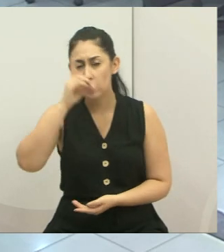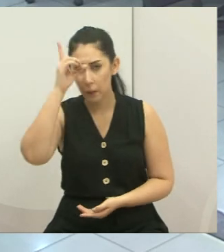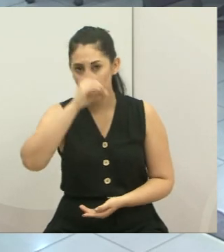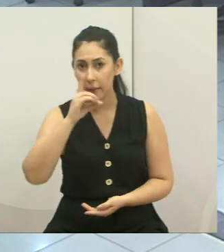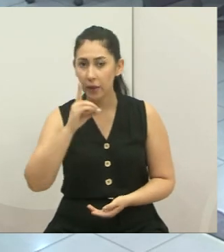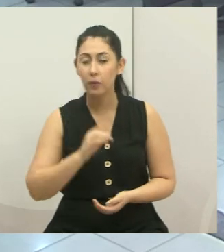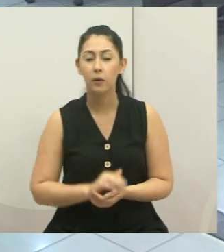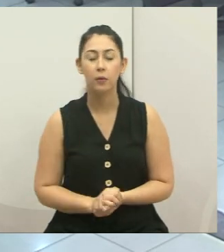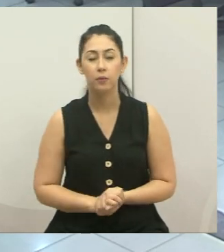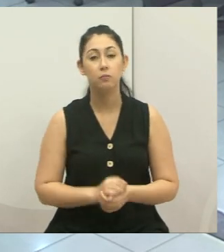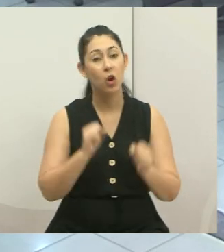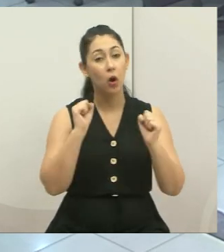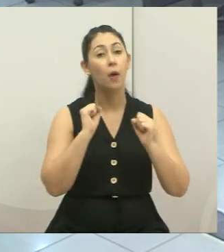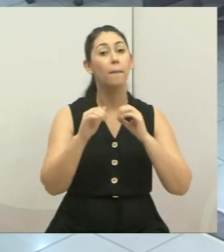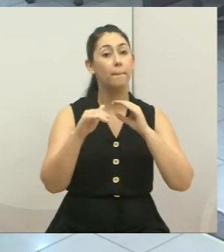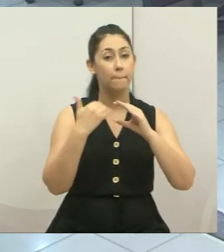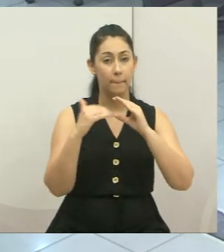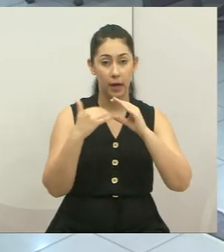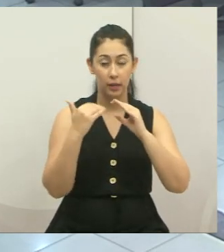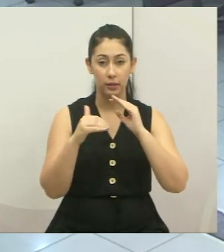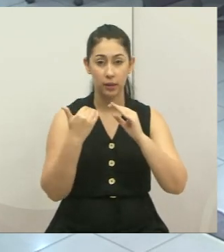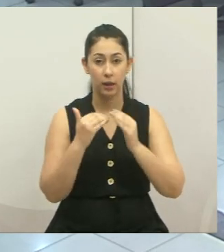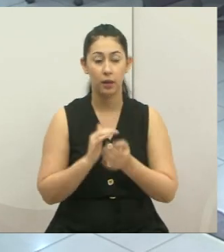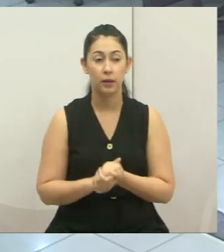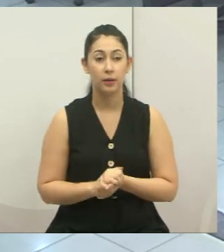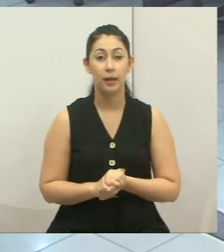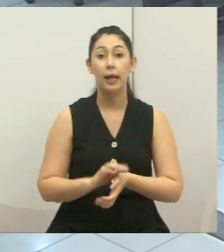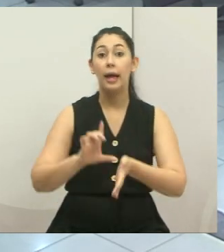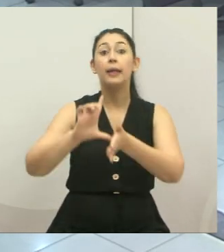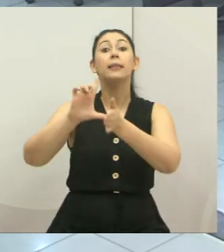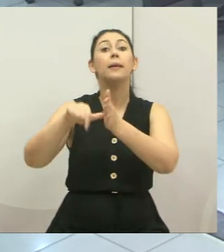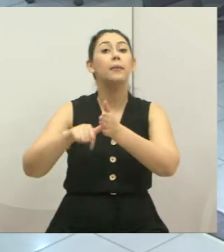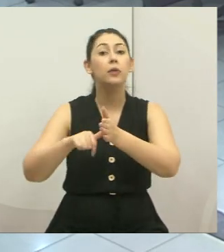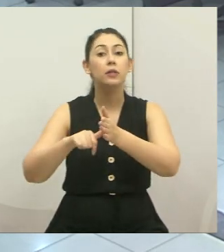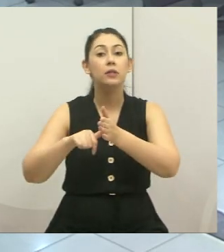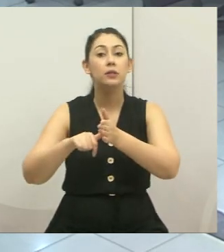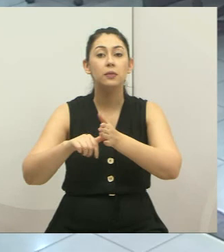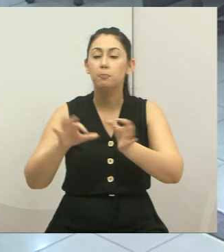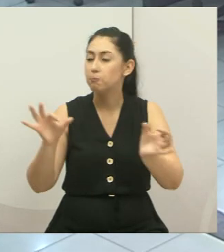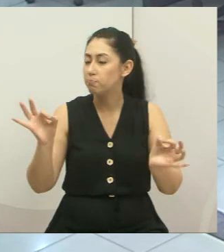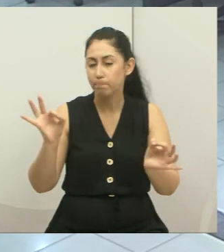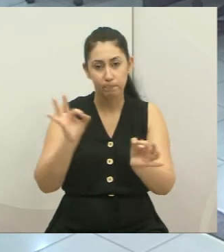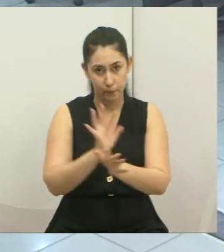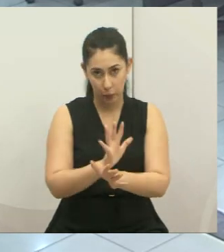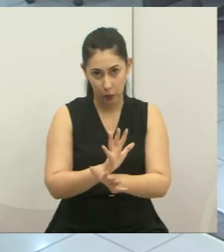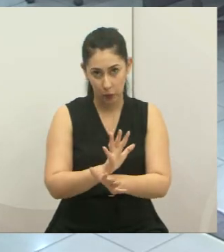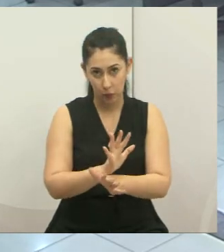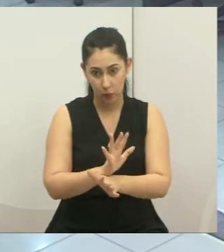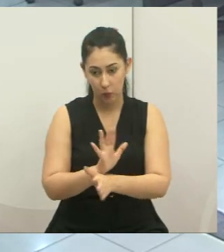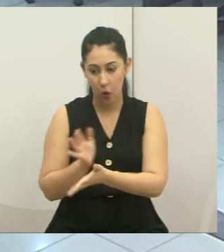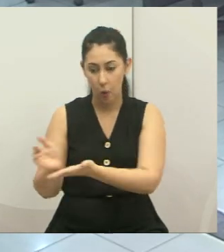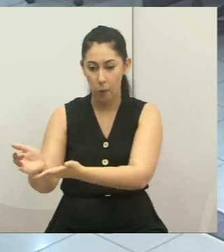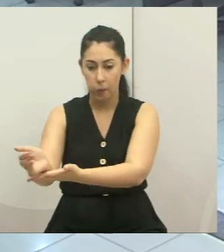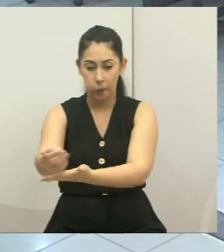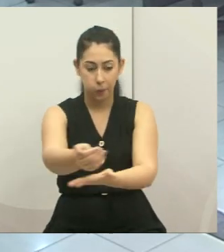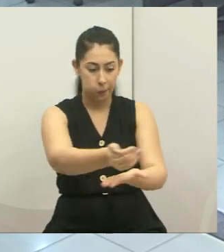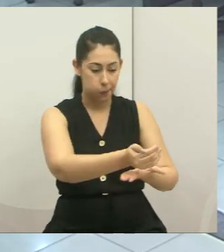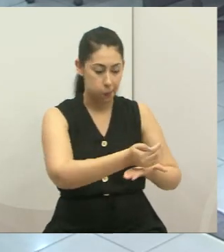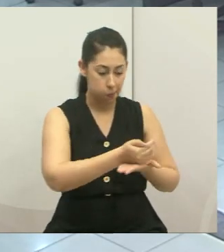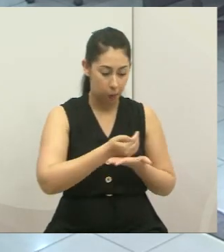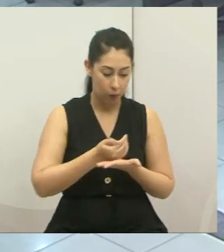ele ficarão disponíveis até domingo. Após domingo, nós vamos encerrar para podermos ter um apanhado geral de como